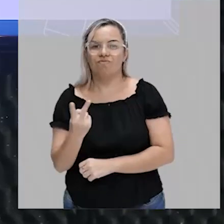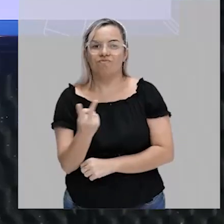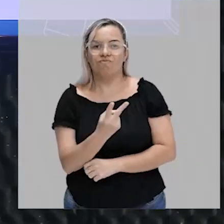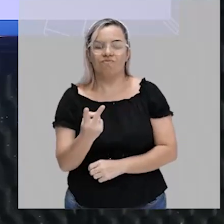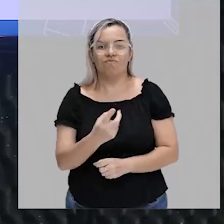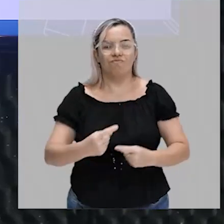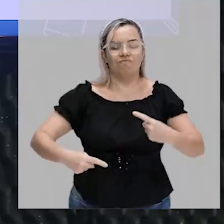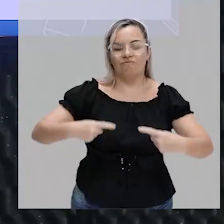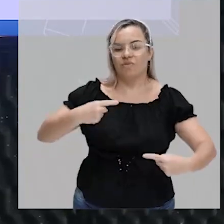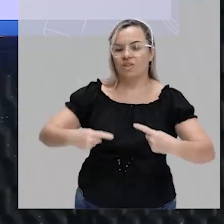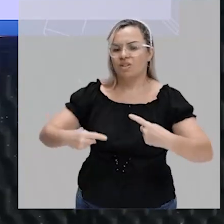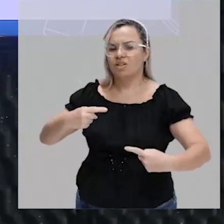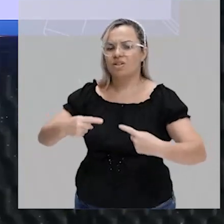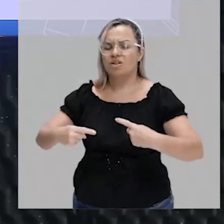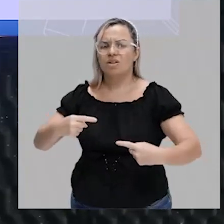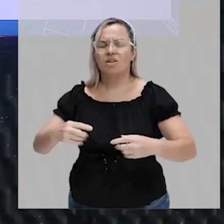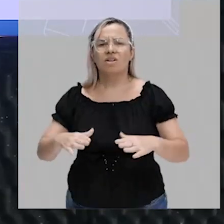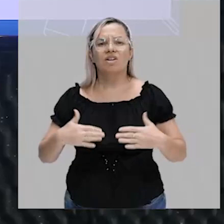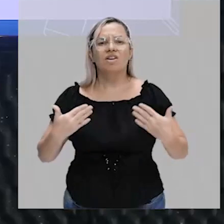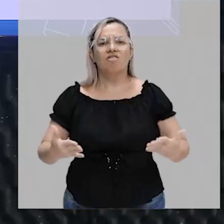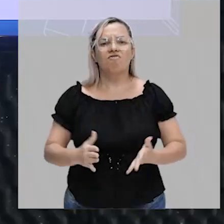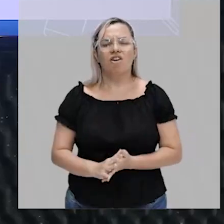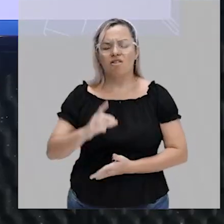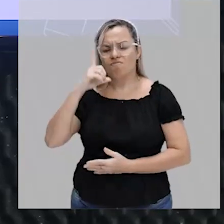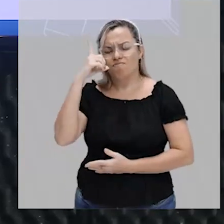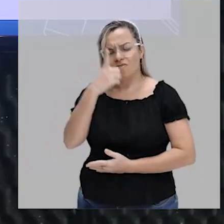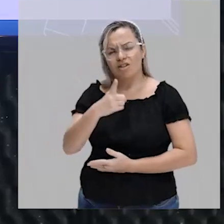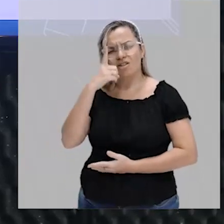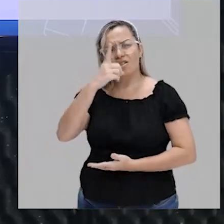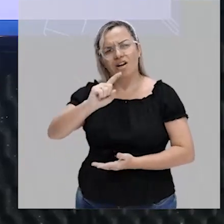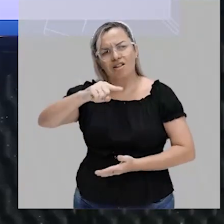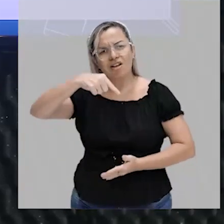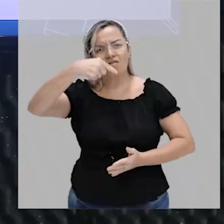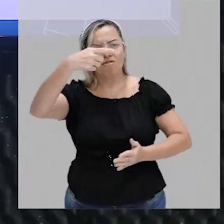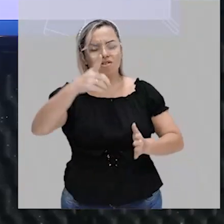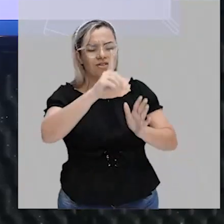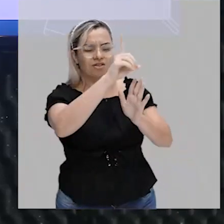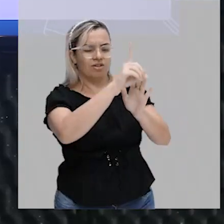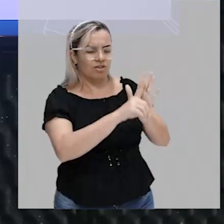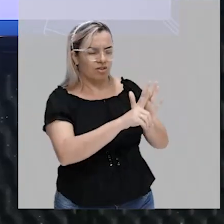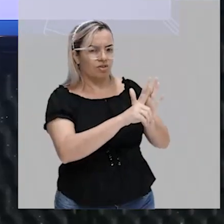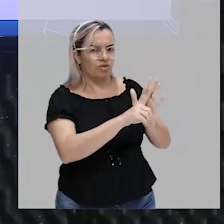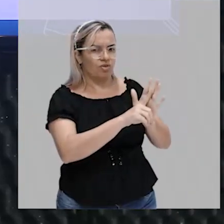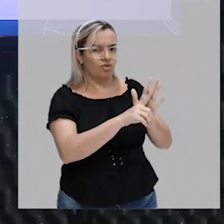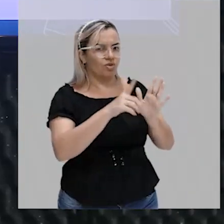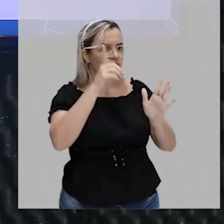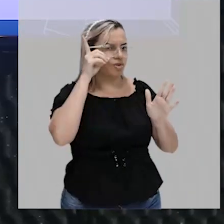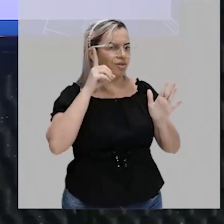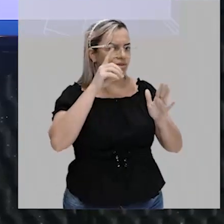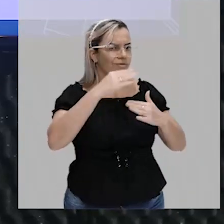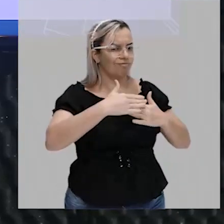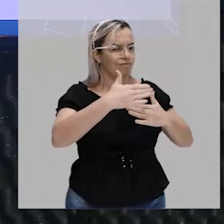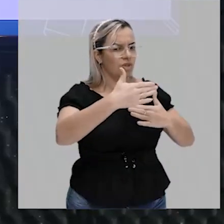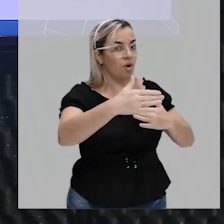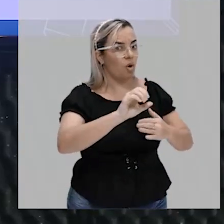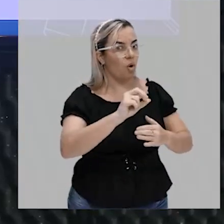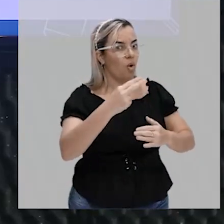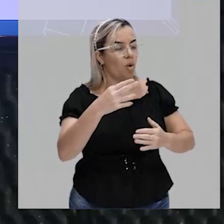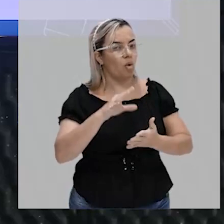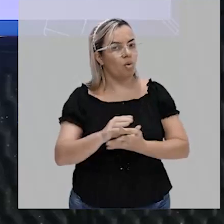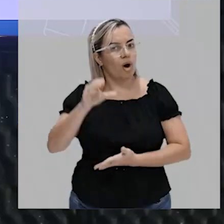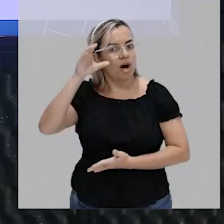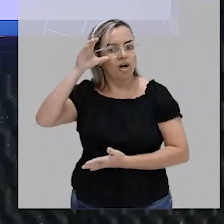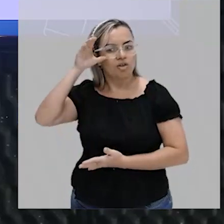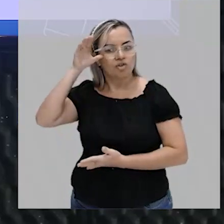quem vai comandar o mundo nas próximas décadas. Os Estados Unidos, que vão continuar, ou a China, que vai aí tomar, a liderança